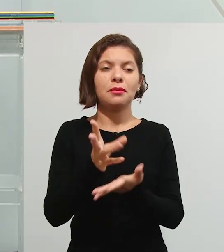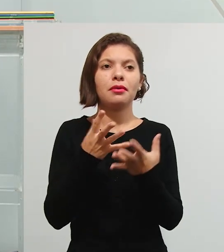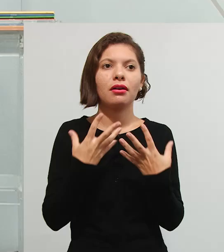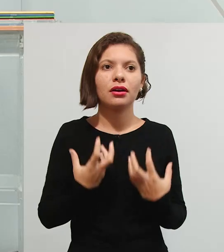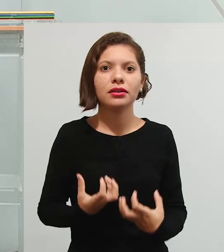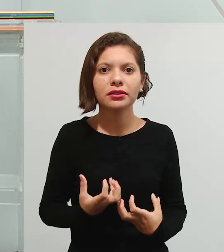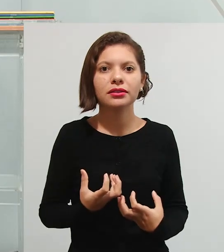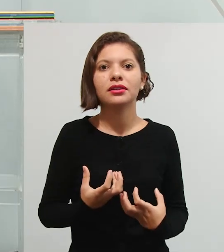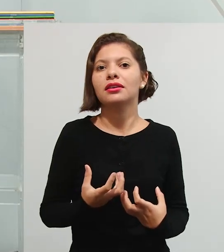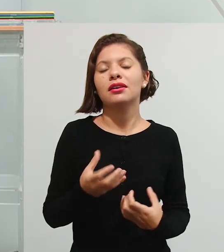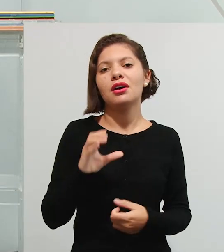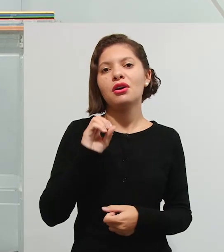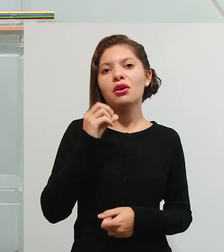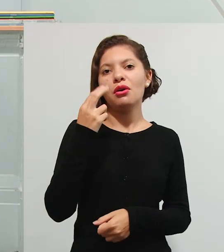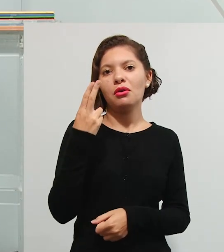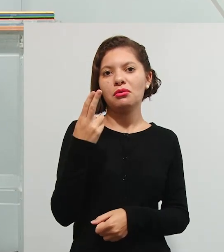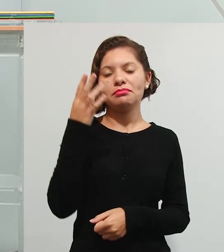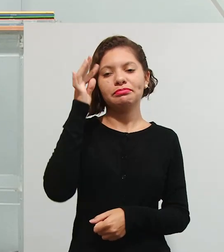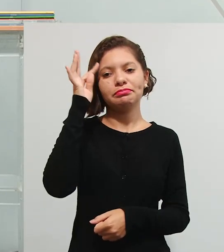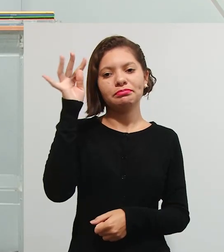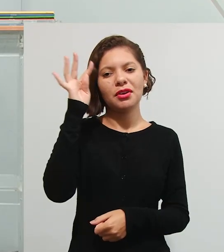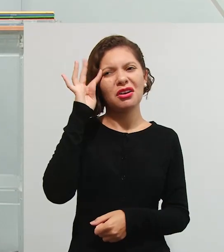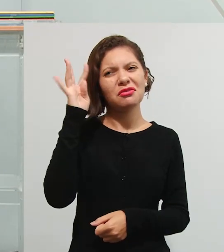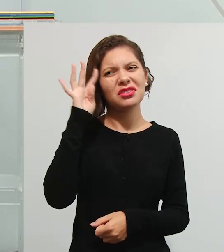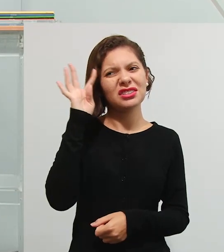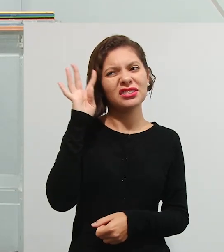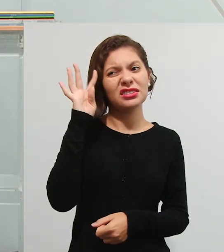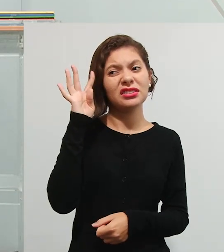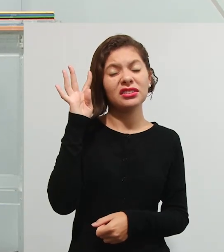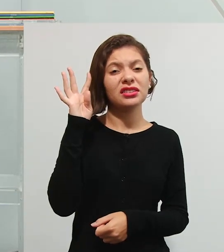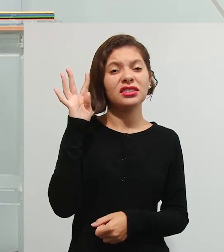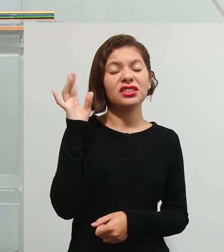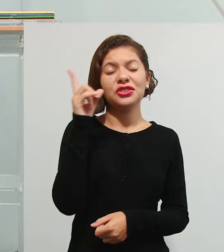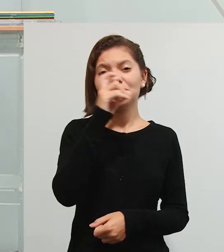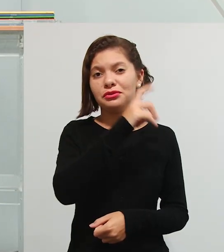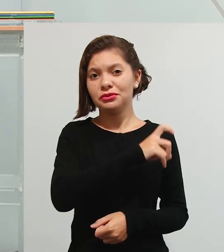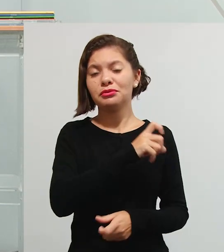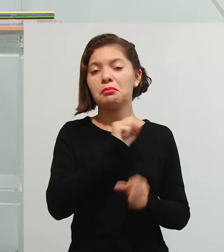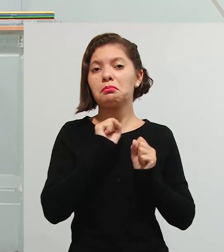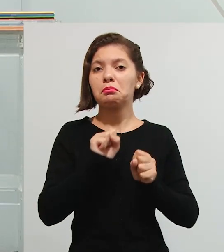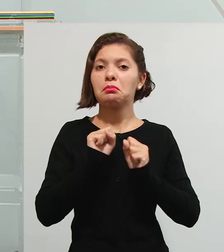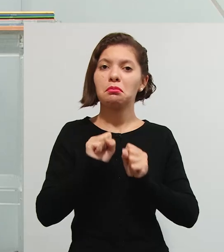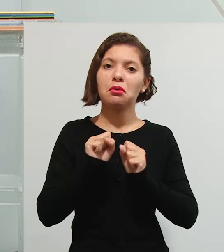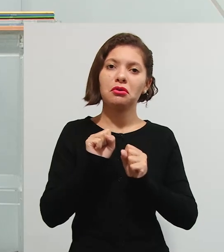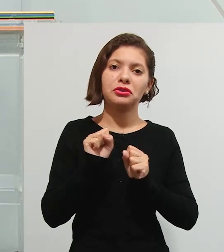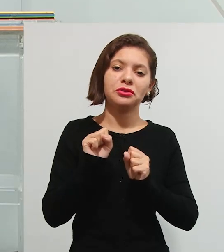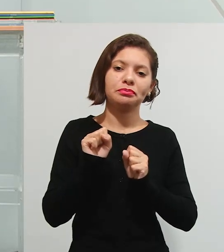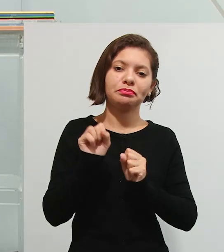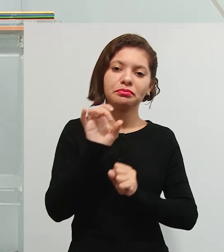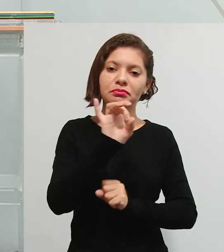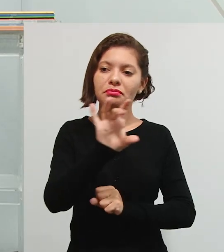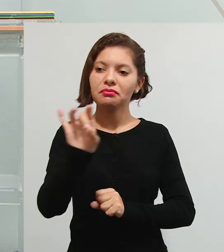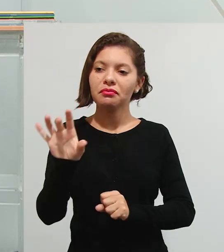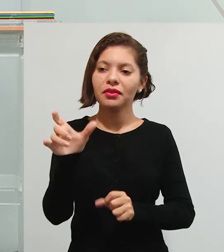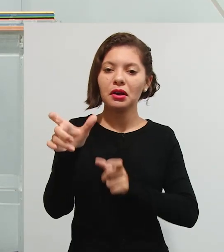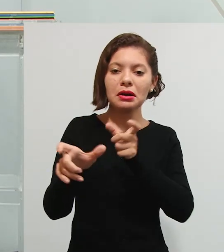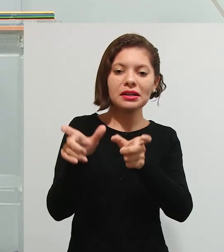muito longas, ou uma produção teórica ou reflexiva muito profunda, isso pode levar os participantes